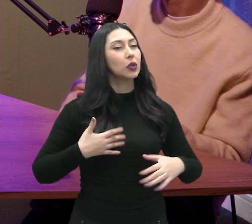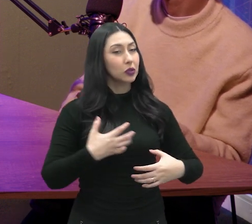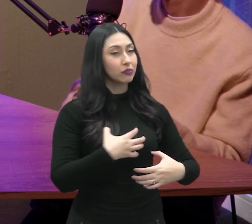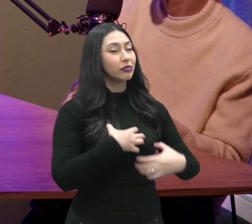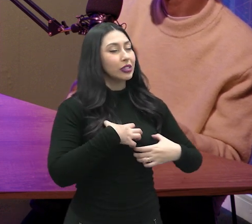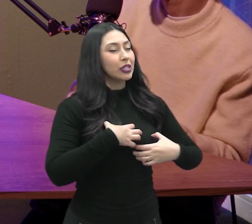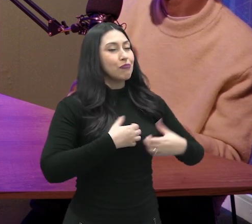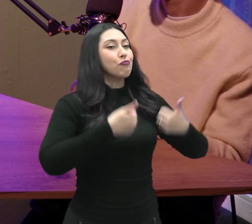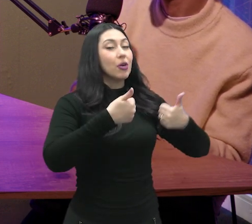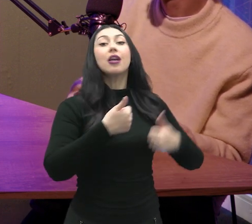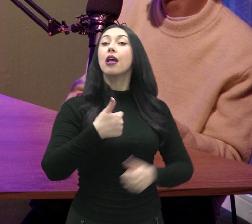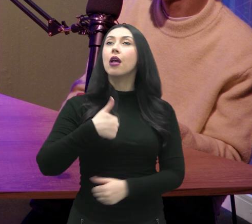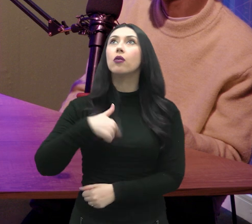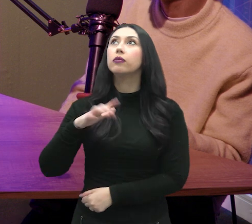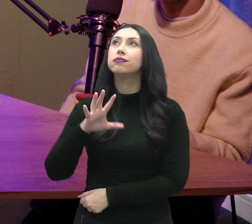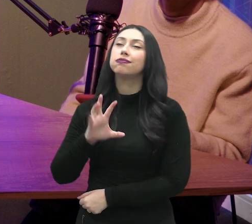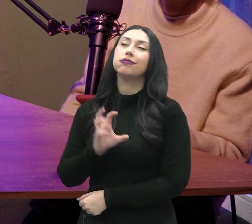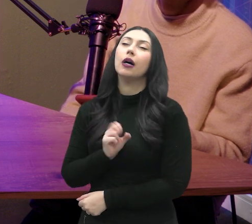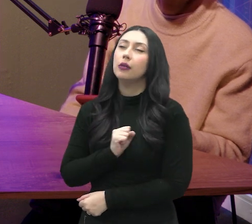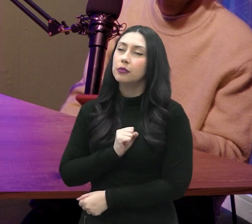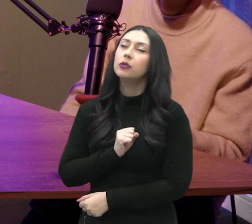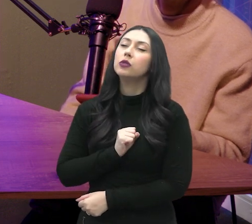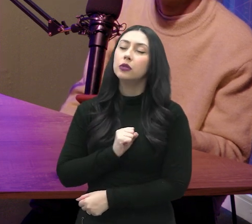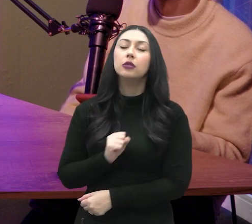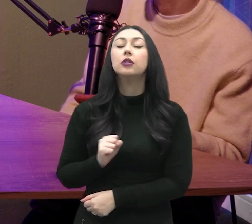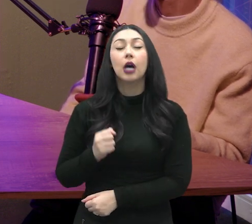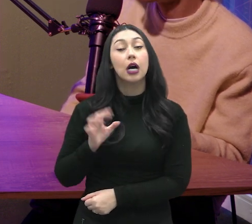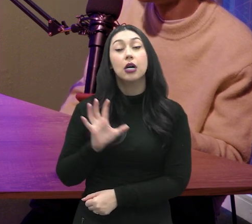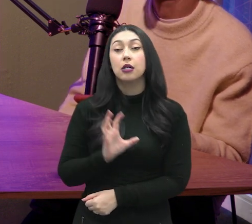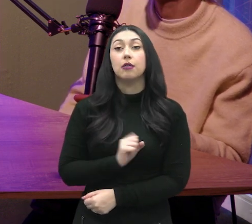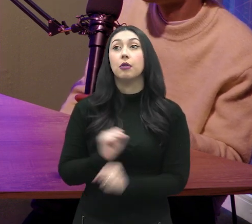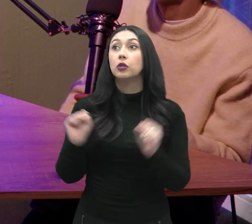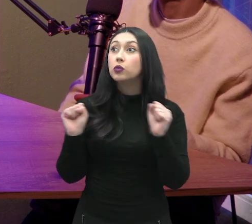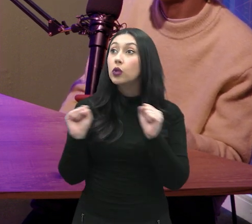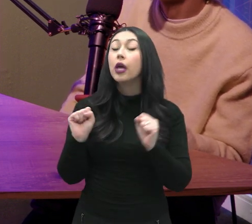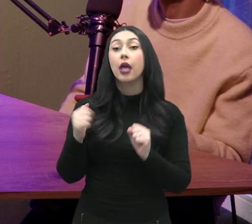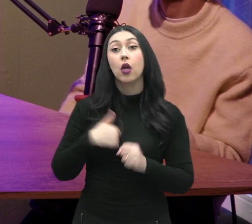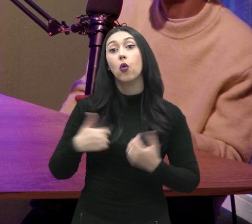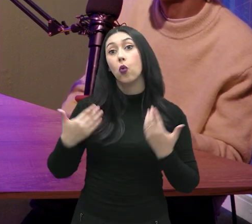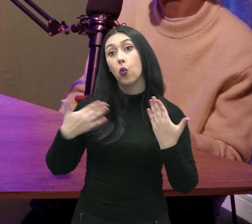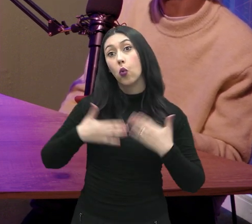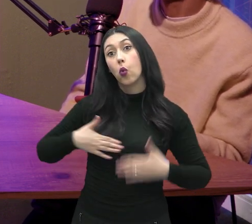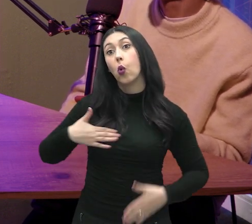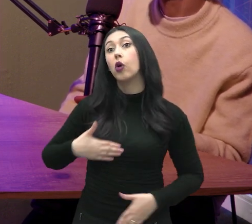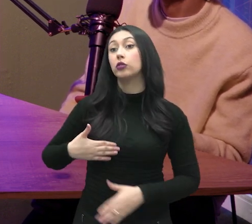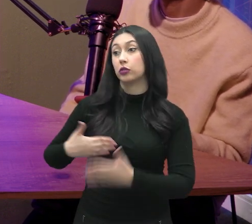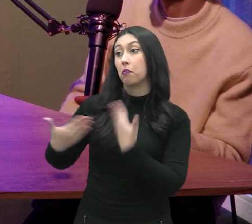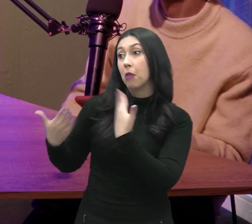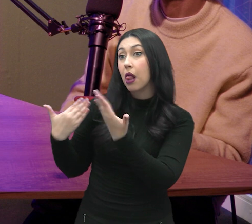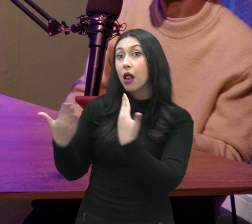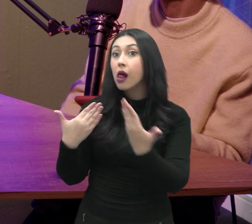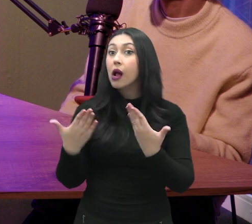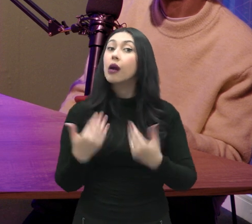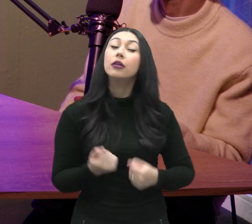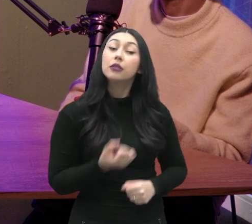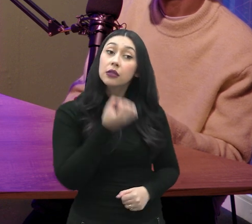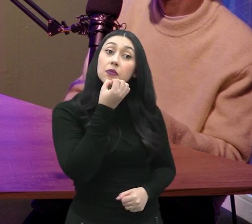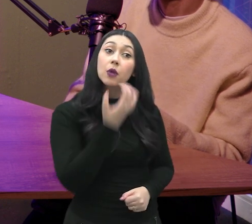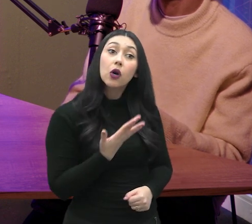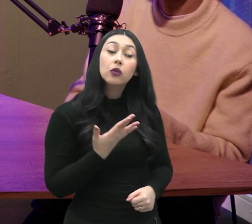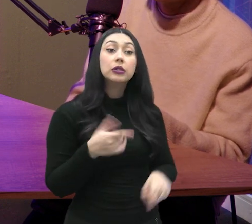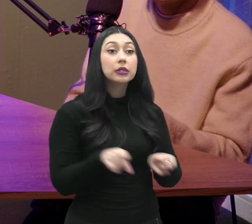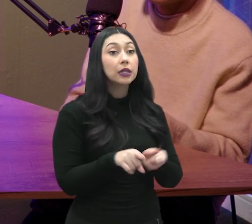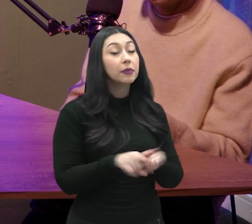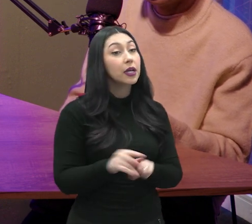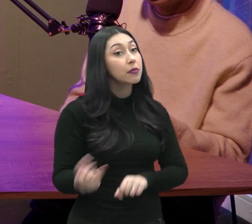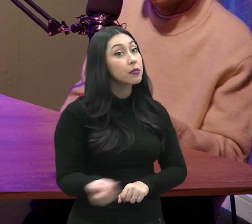vai gostar e vai se sentir bem. Eu amo. Esse é um dos meus preferidos. Esse é um que você gosta, né? Um momento ali com os amigos. Eu sou muito social. Isso é muito